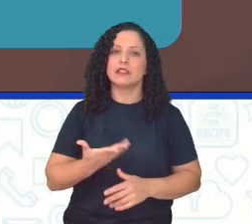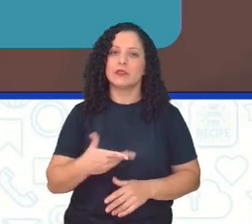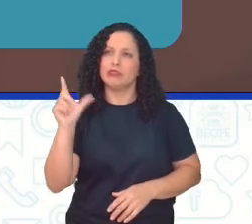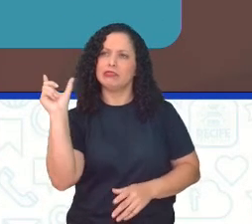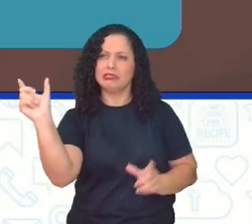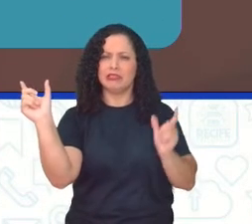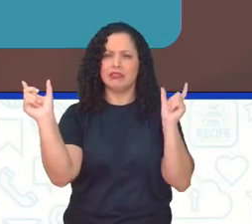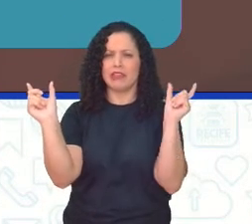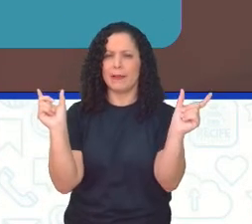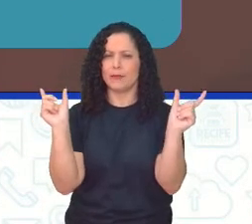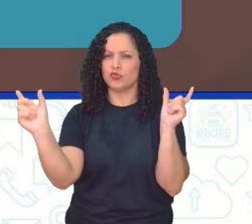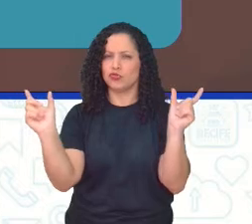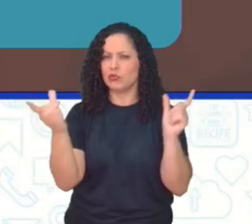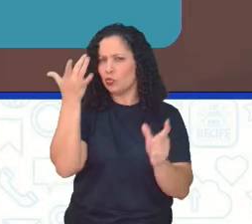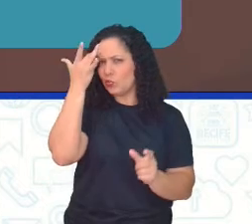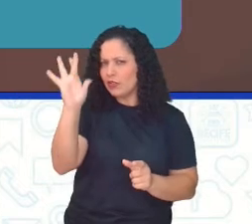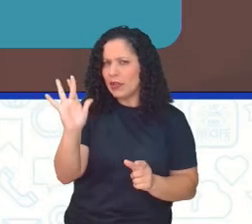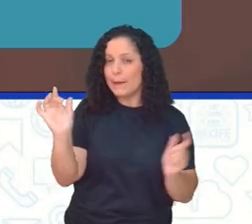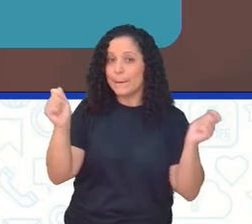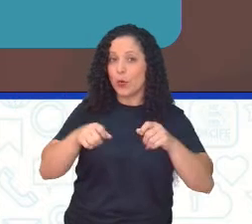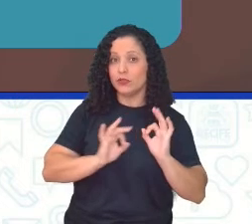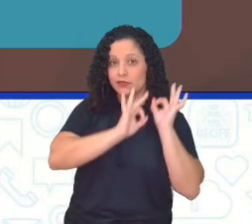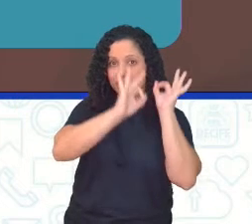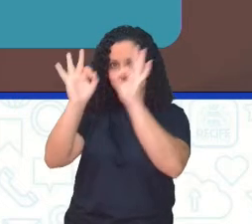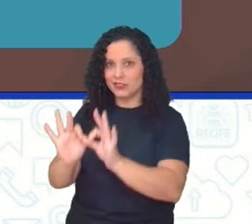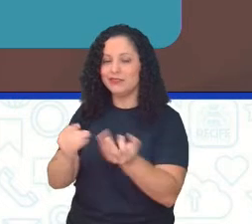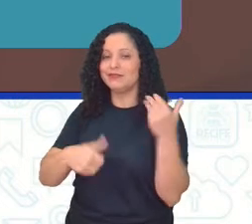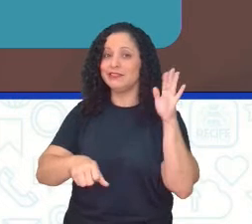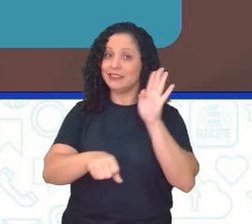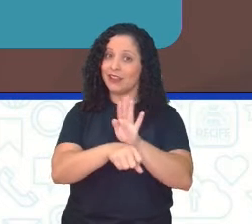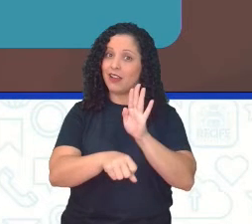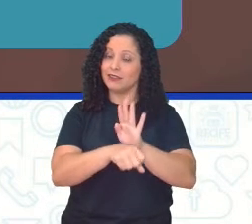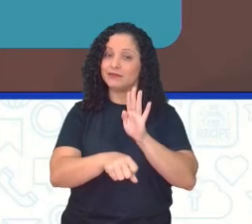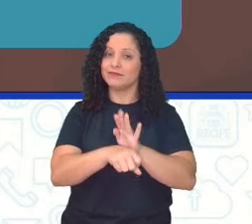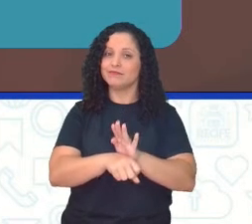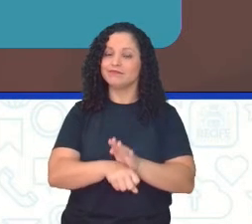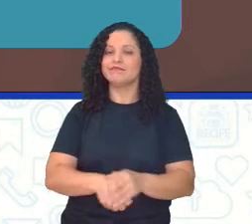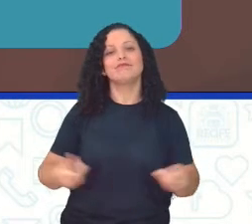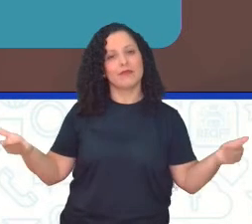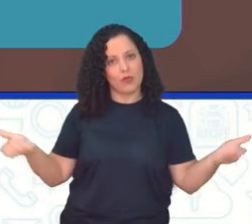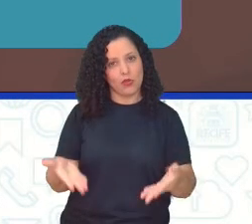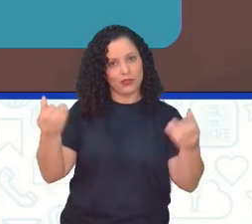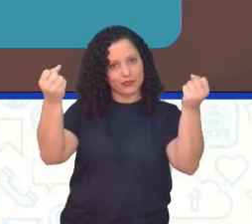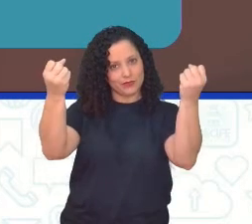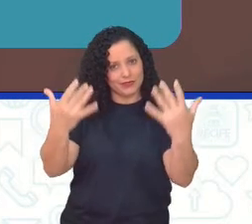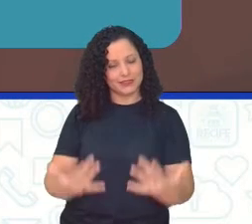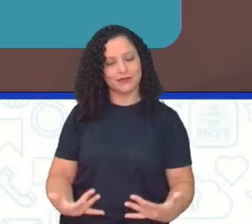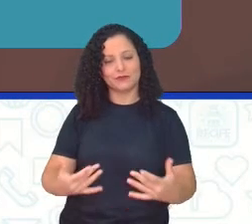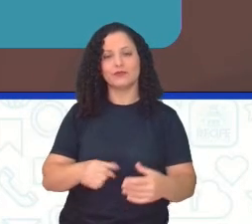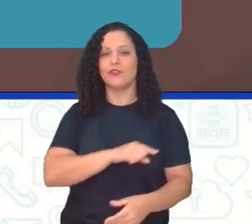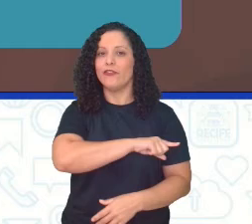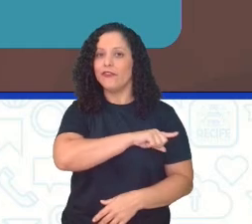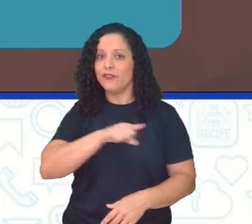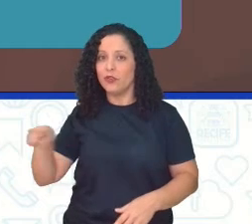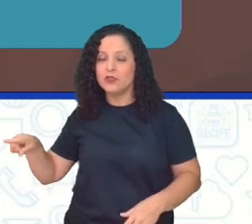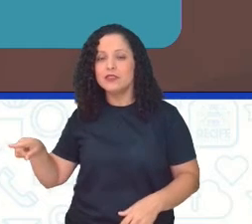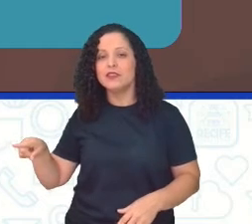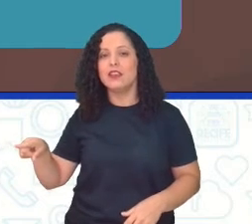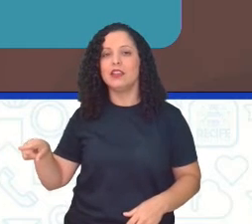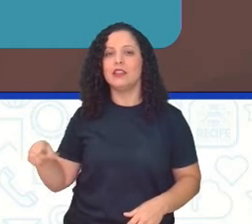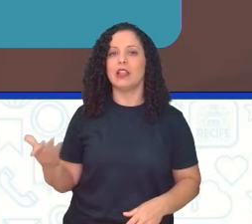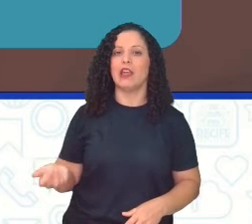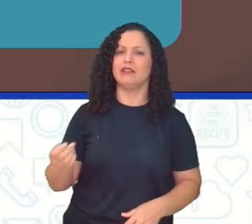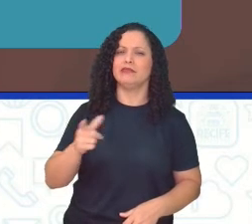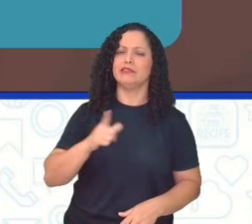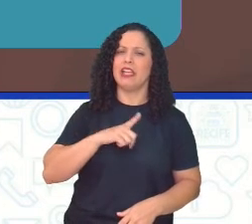entender, né, você pode ver na reprise, que a gente esqueceu de falar no começo, mas está falando agora. Né? Então, se passar